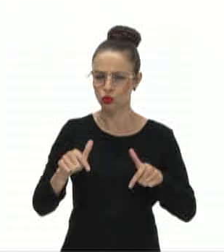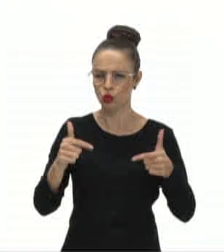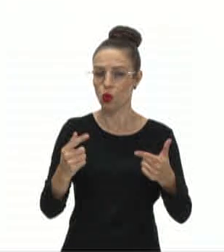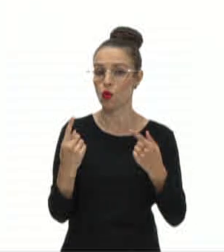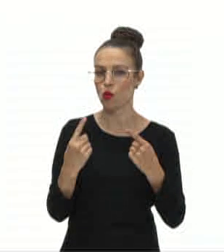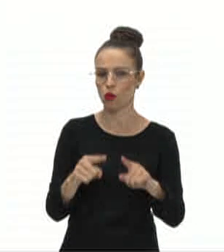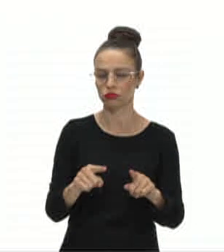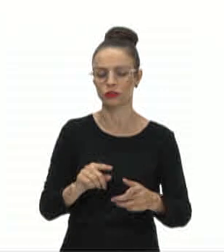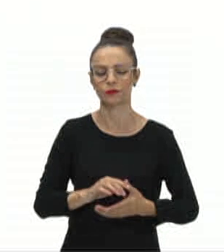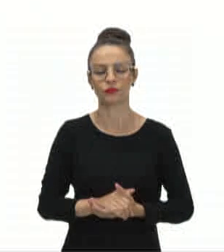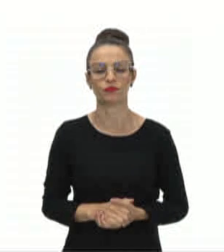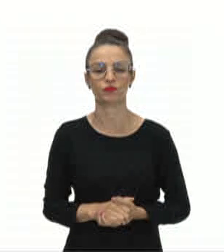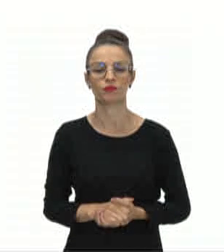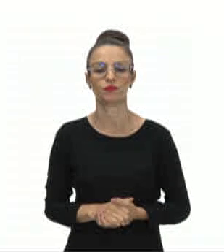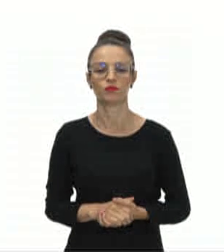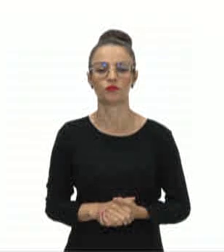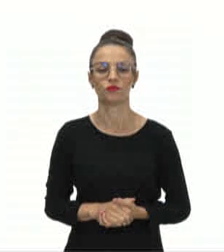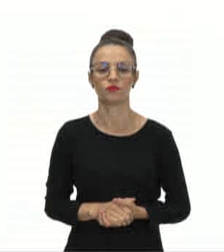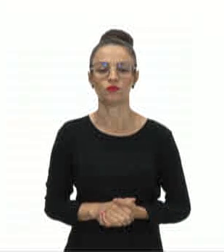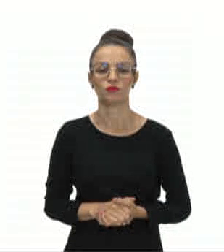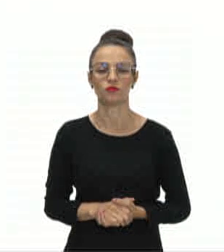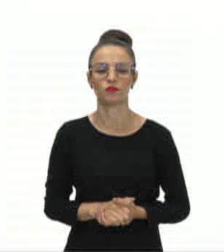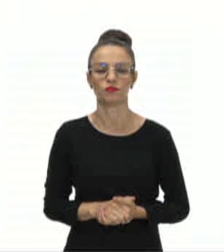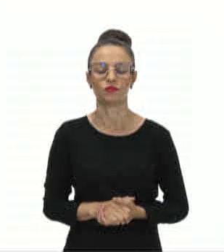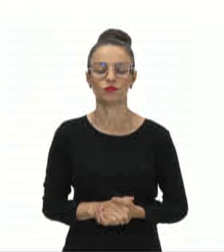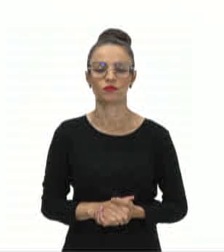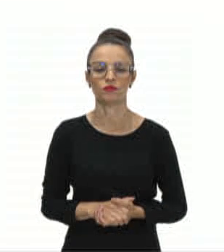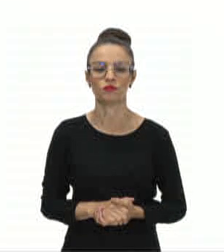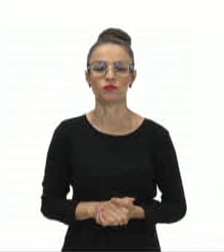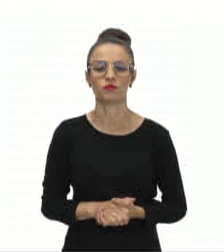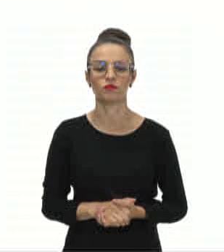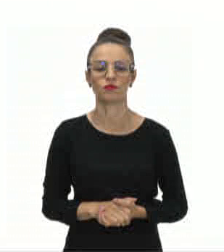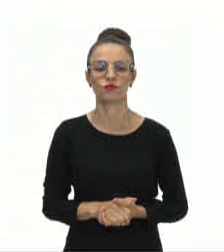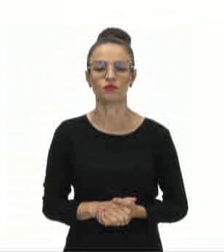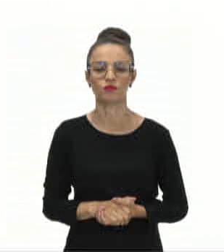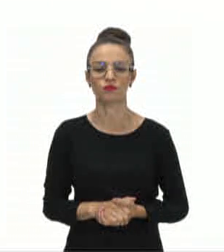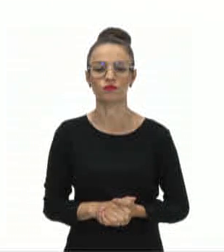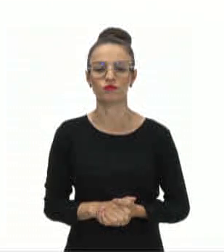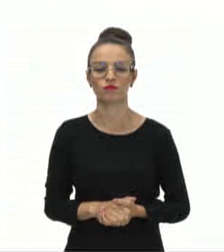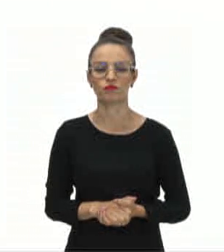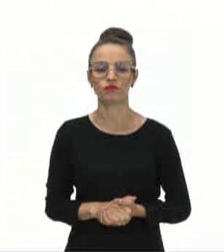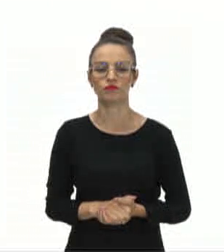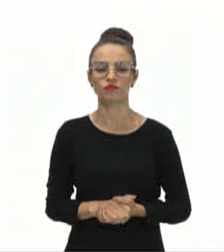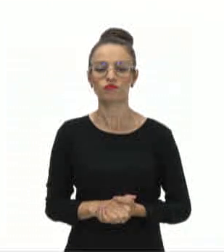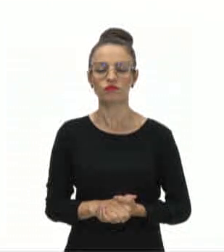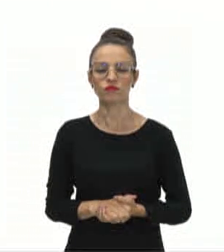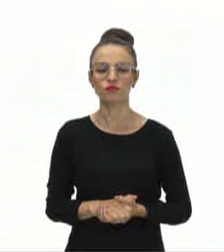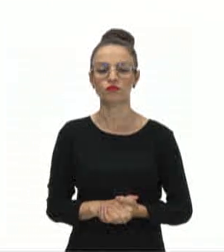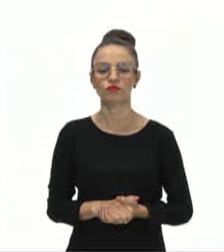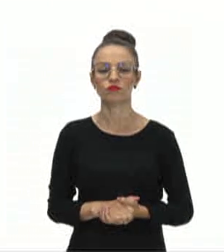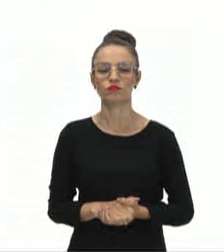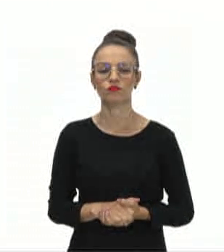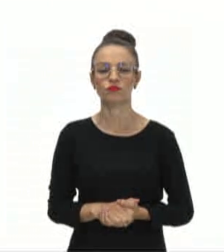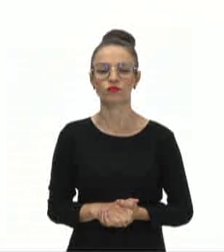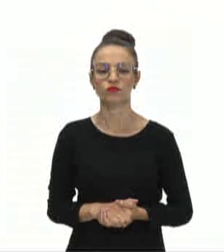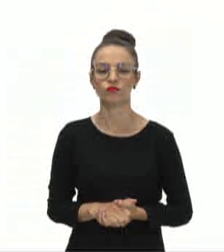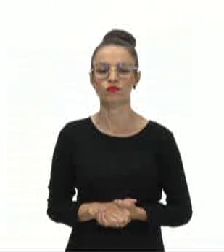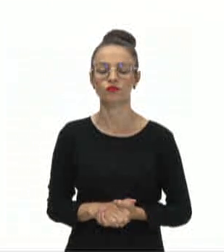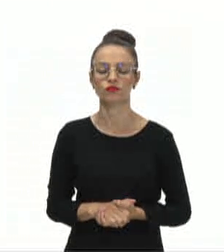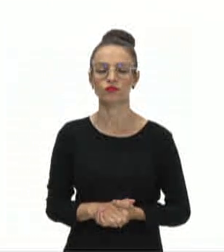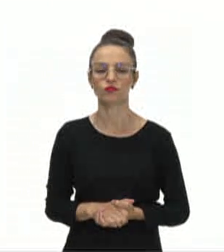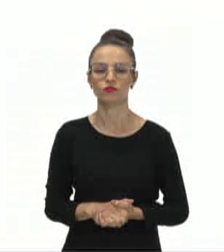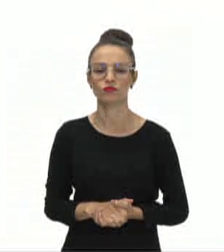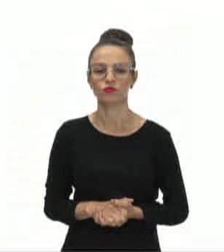everyone in South Africa had to be classified according to a particular racial group.